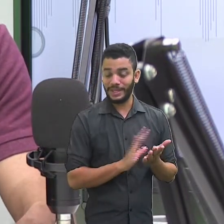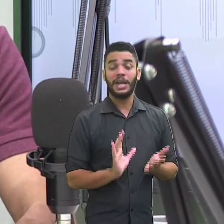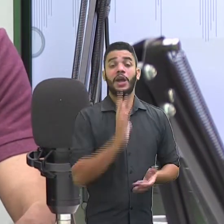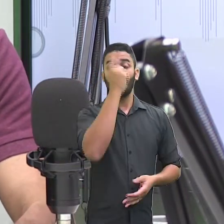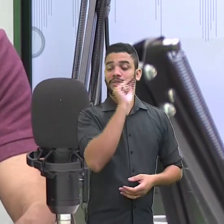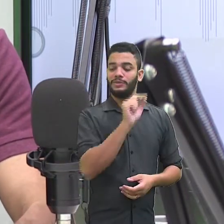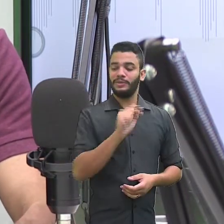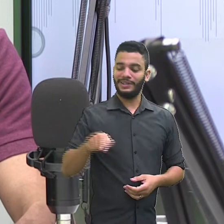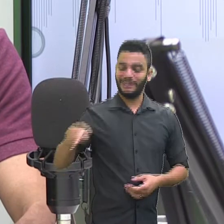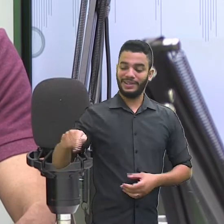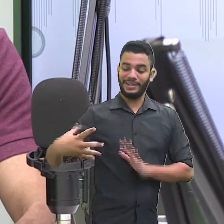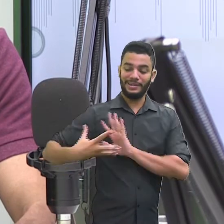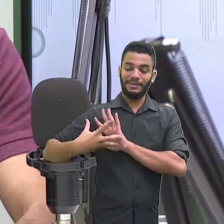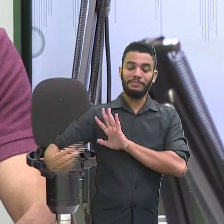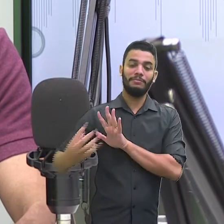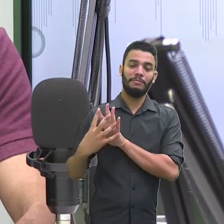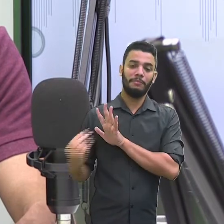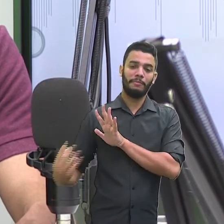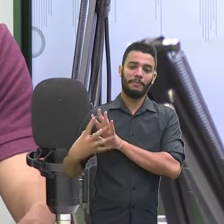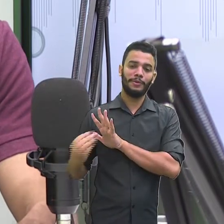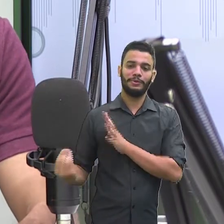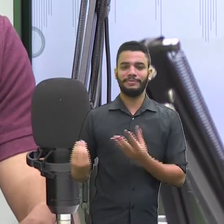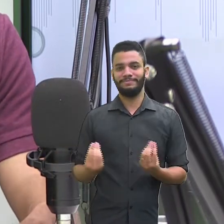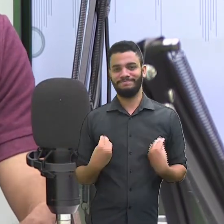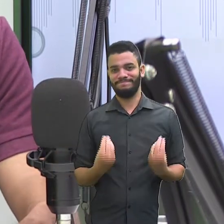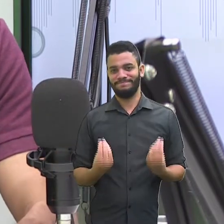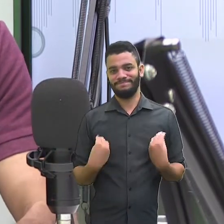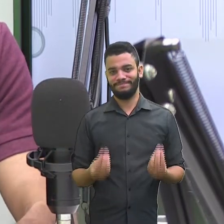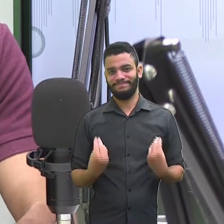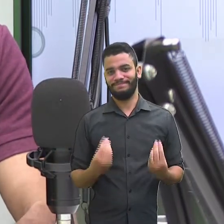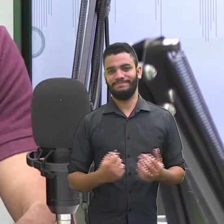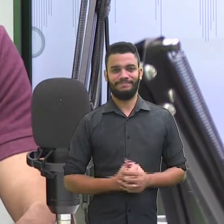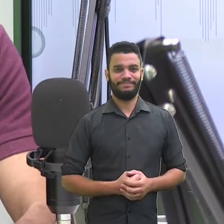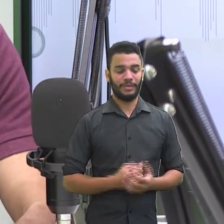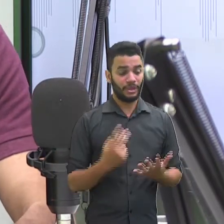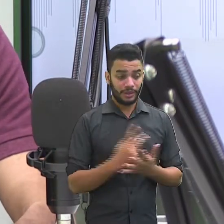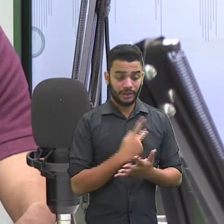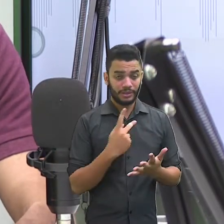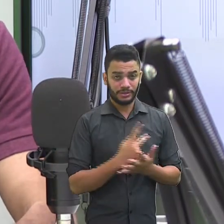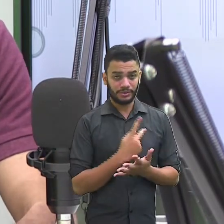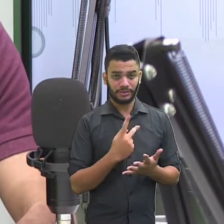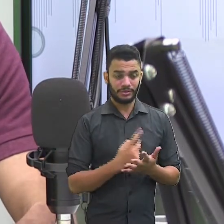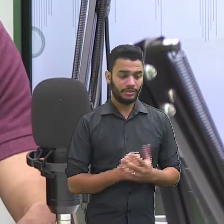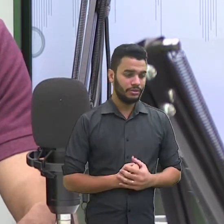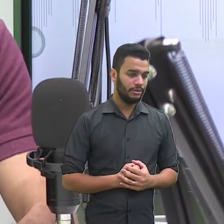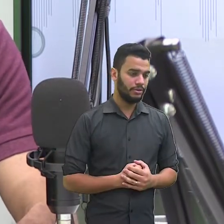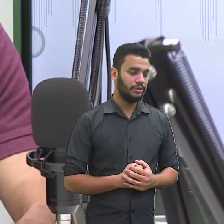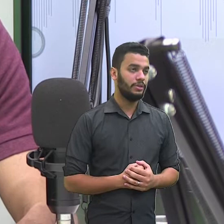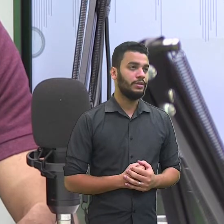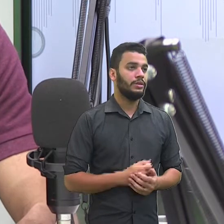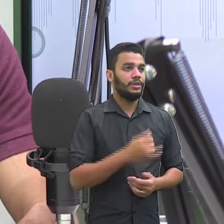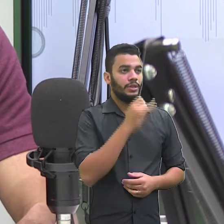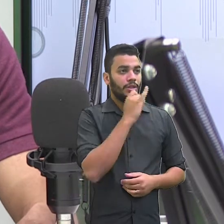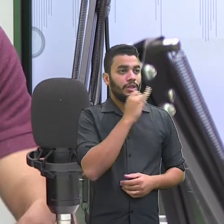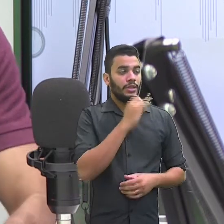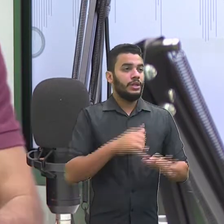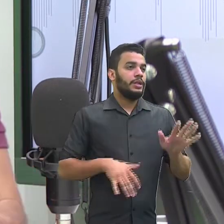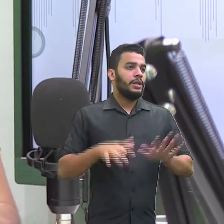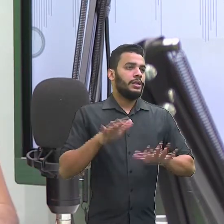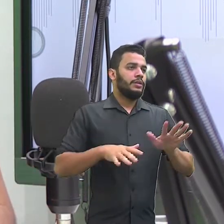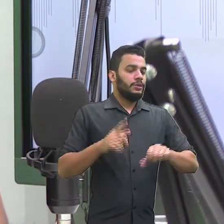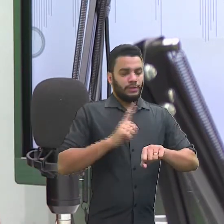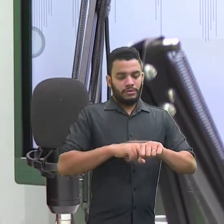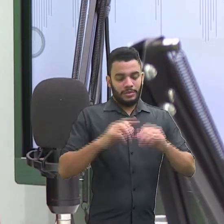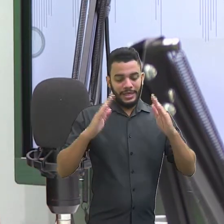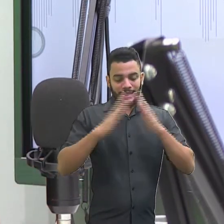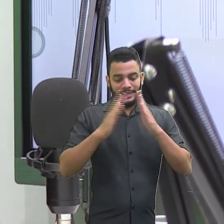vou tirar um cochilo. Alguém liga lá para casa e o telefone toca, alguém quer falar comigo. Aí o meu filho